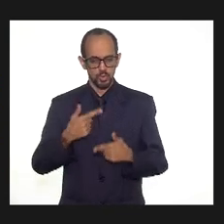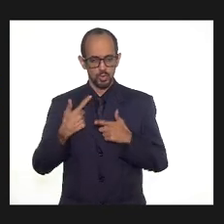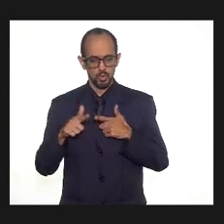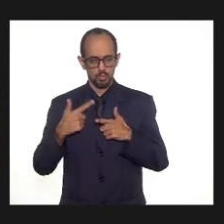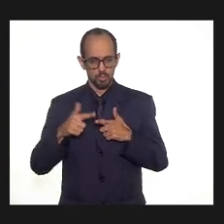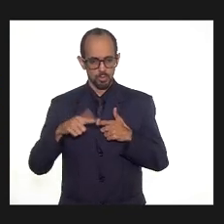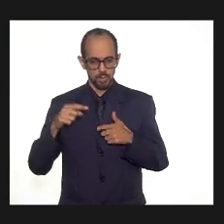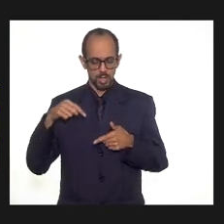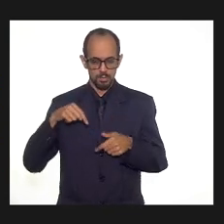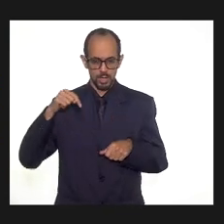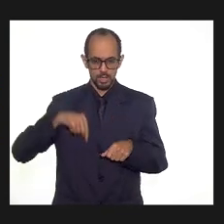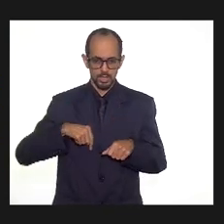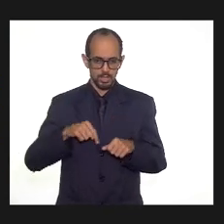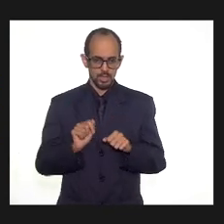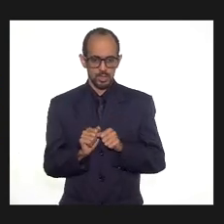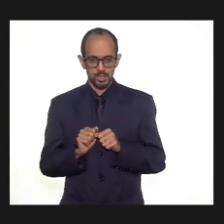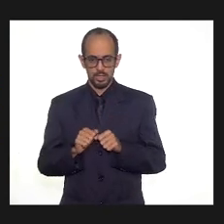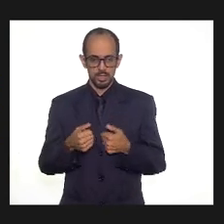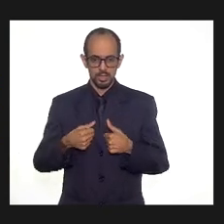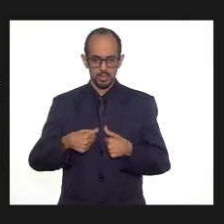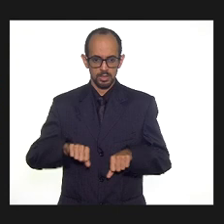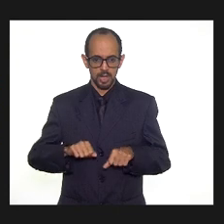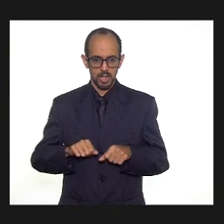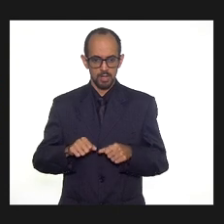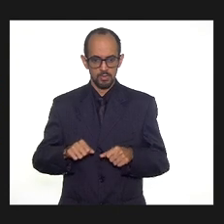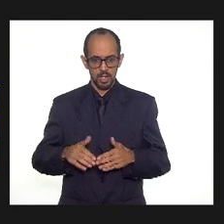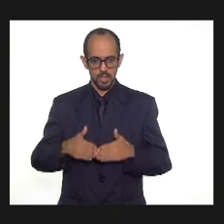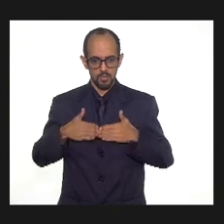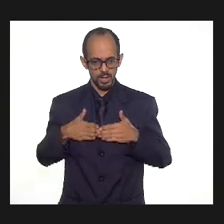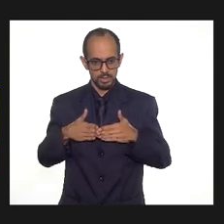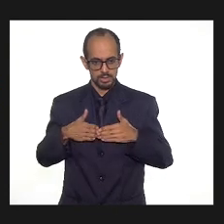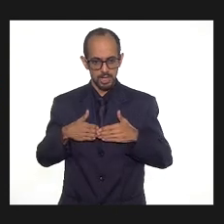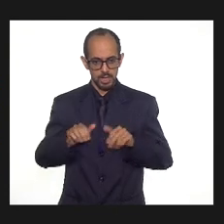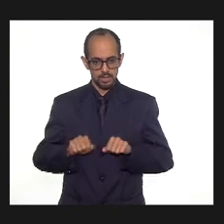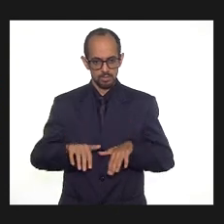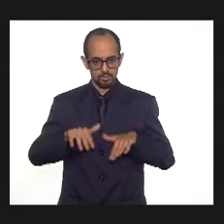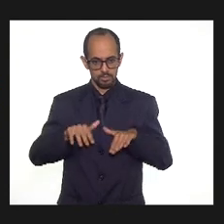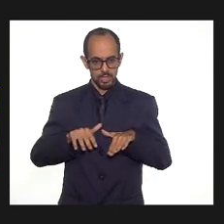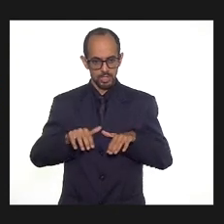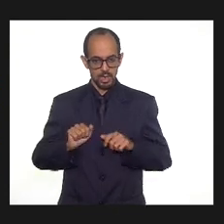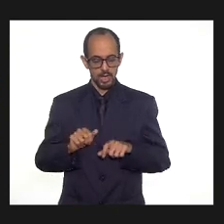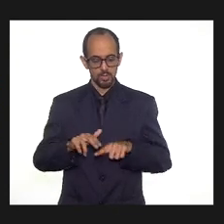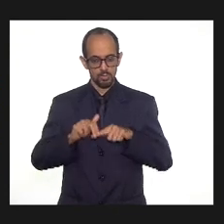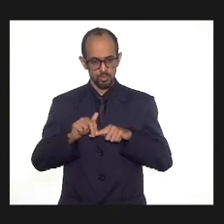aqui, estava um pouquinho afastada aqui do plenário,